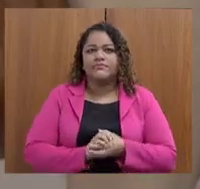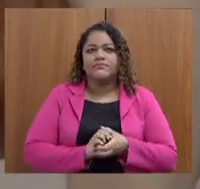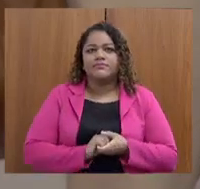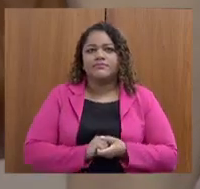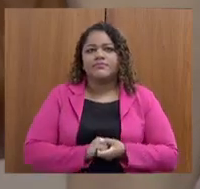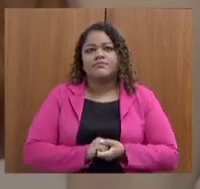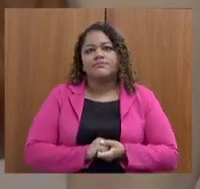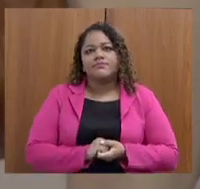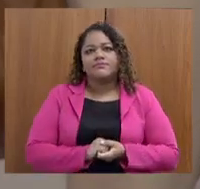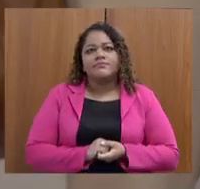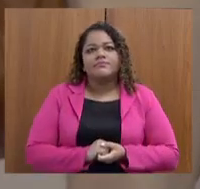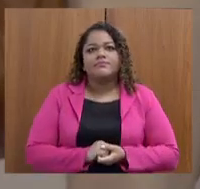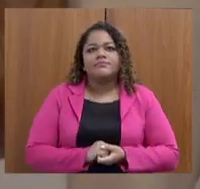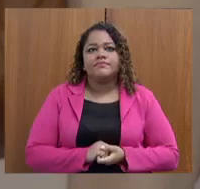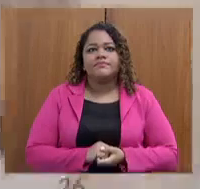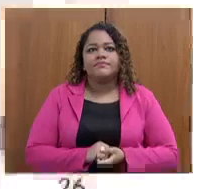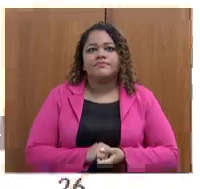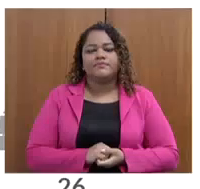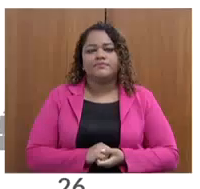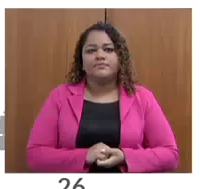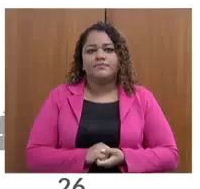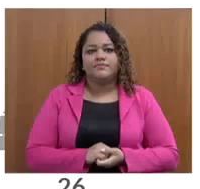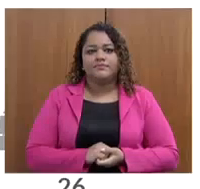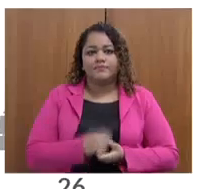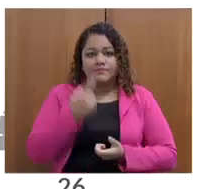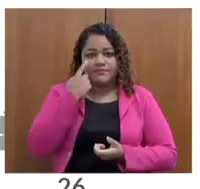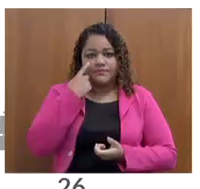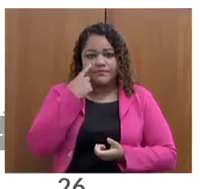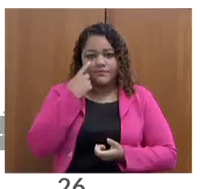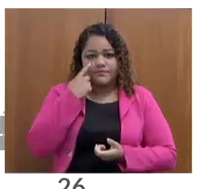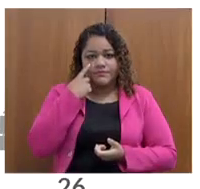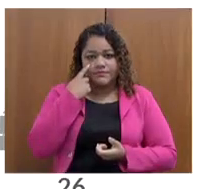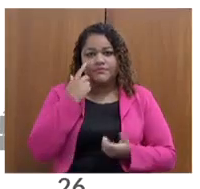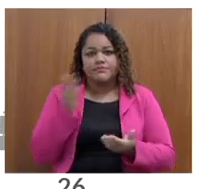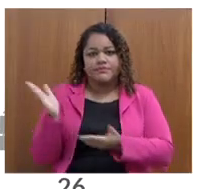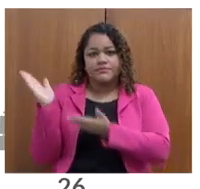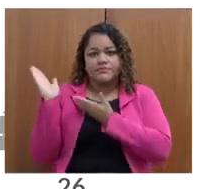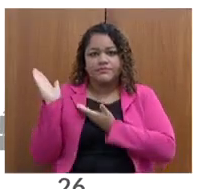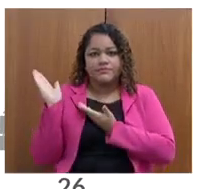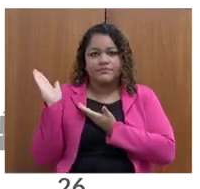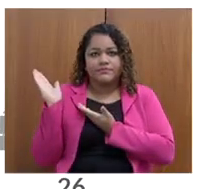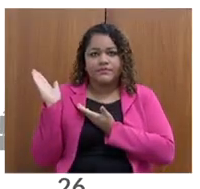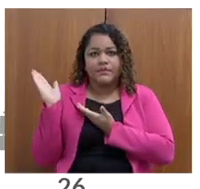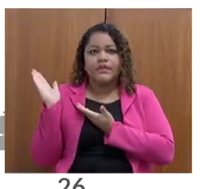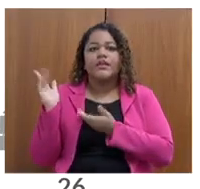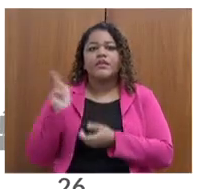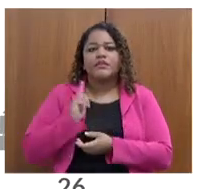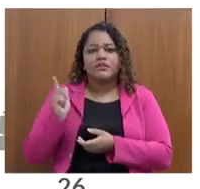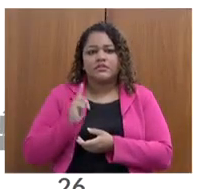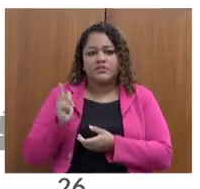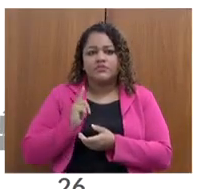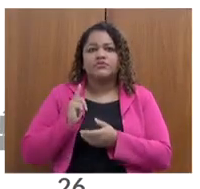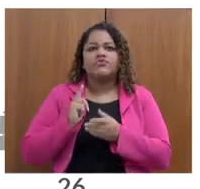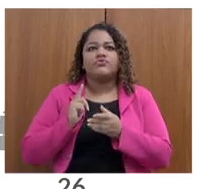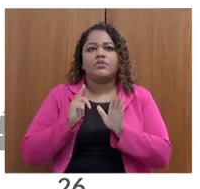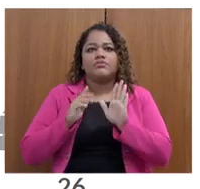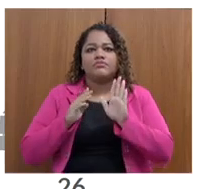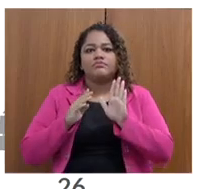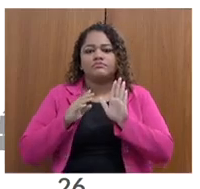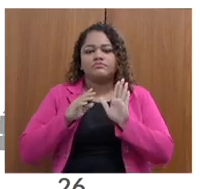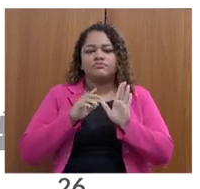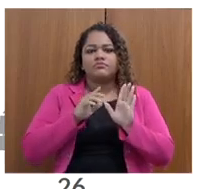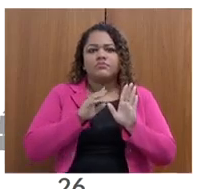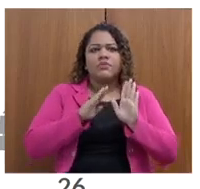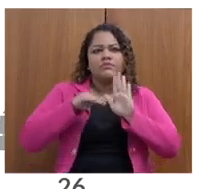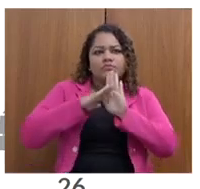bom Aqui nós temos um gráfico que demonstra de 2019 até